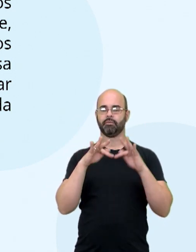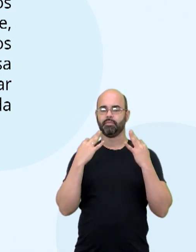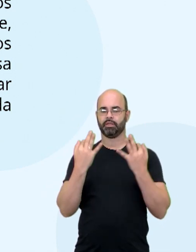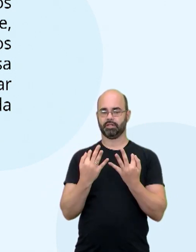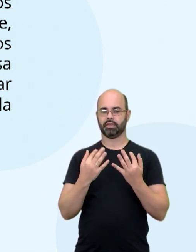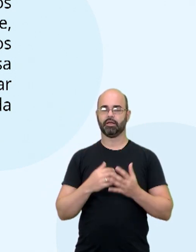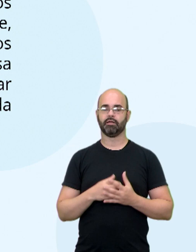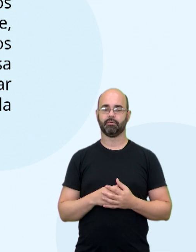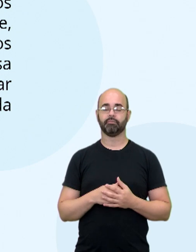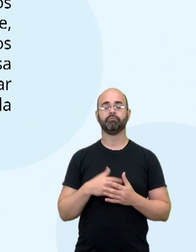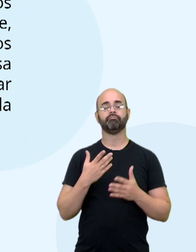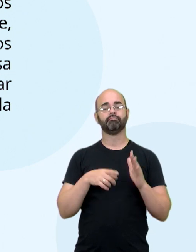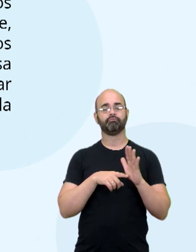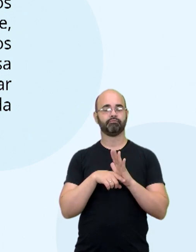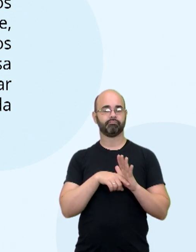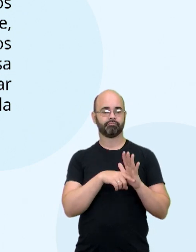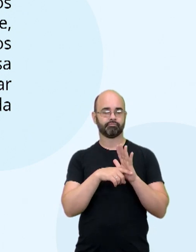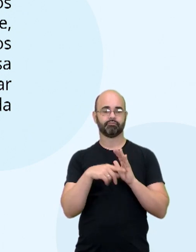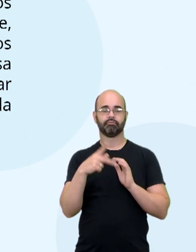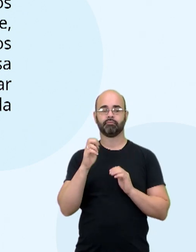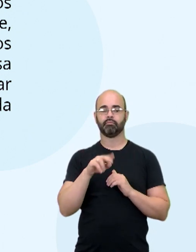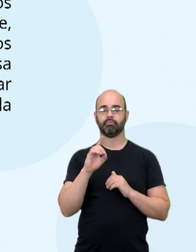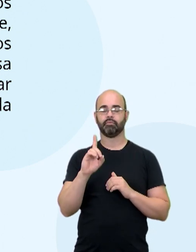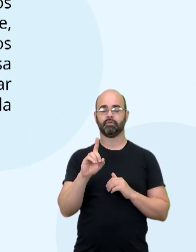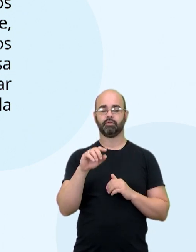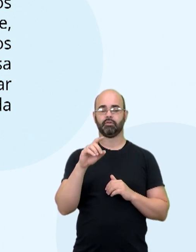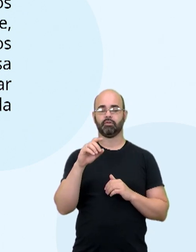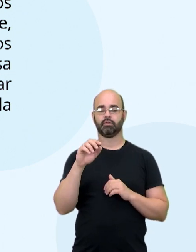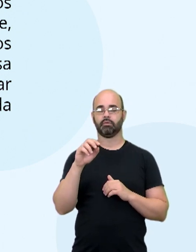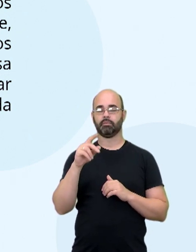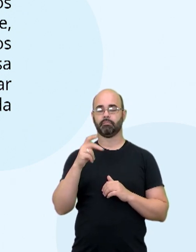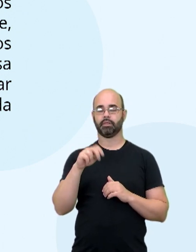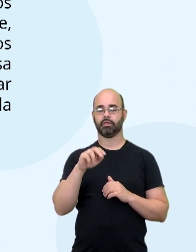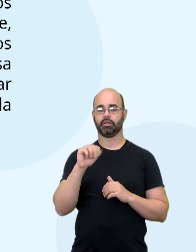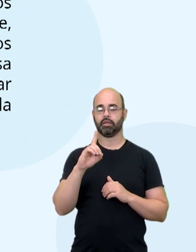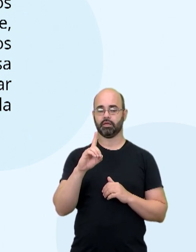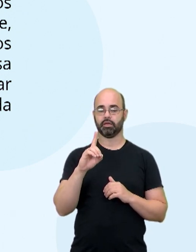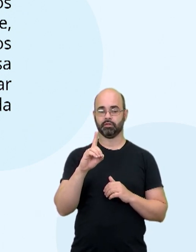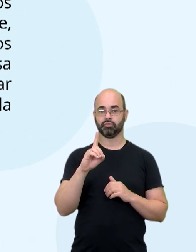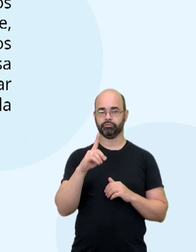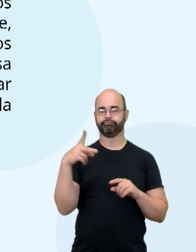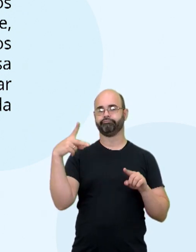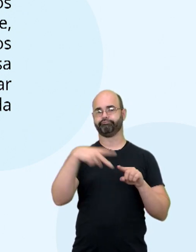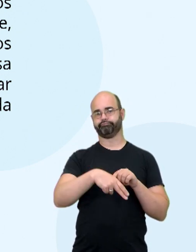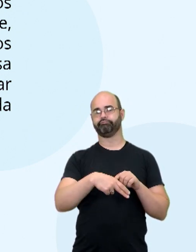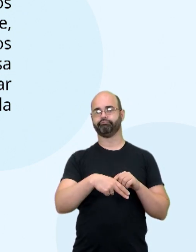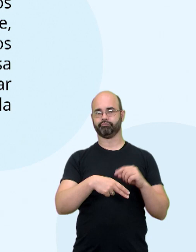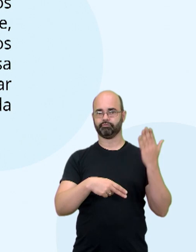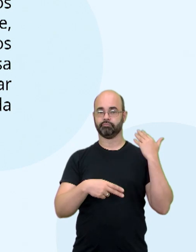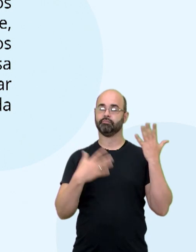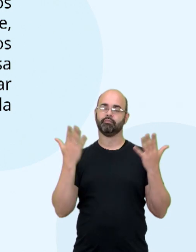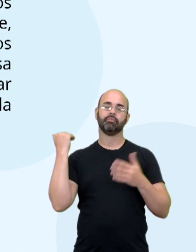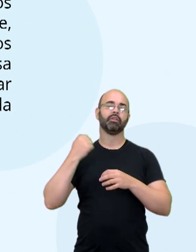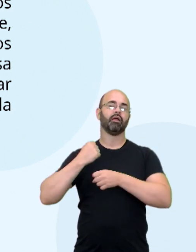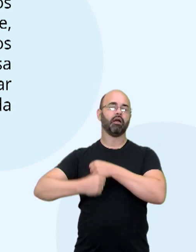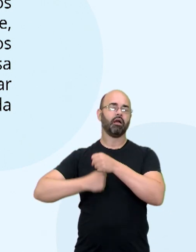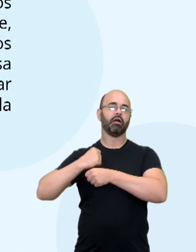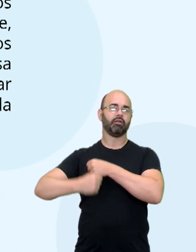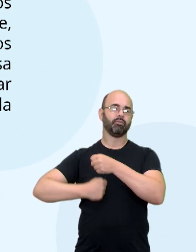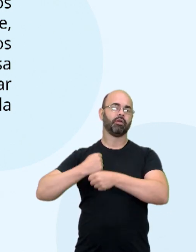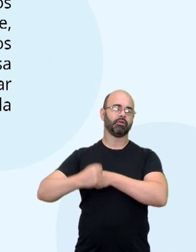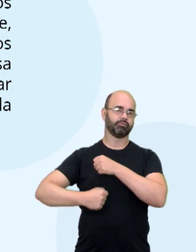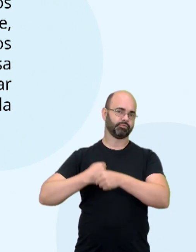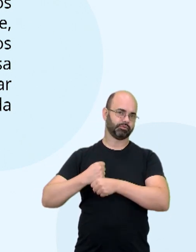o levantamento básico do PNAD foi interrompido. Então vejam, né, ele era anual e só